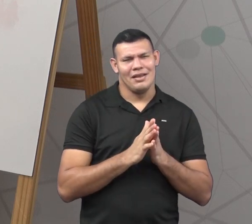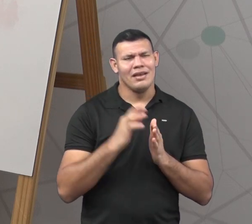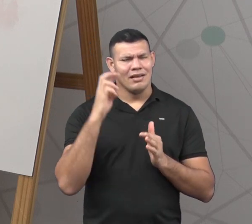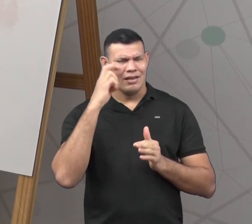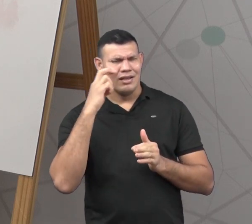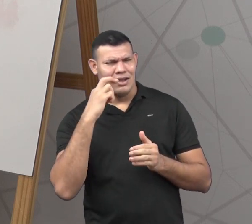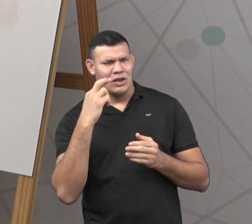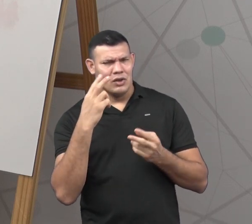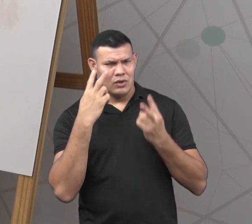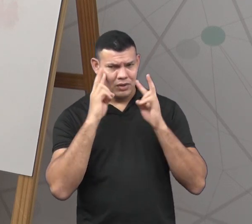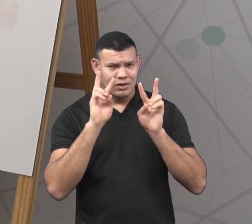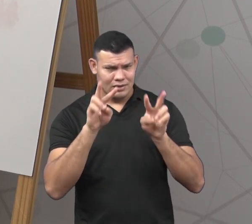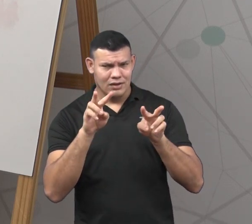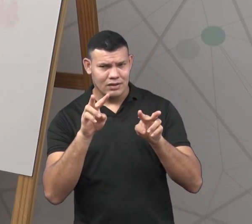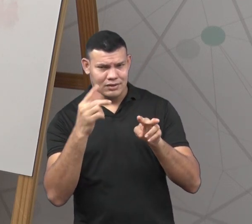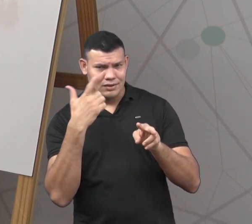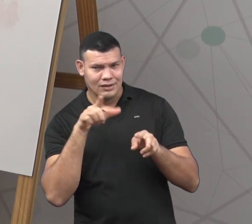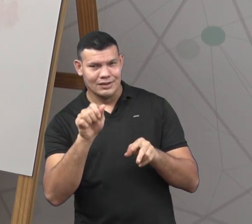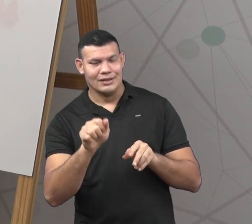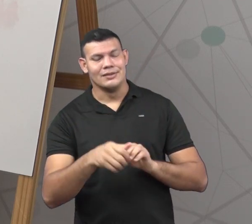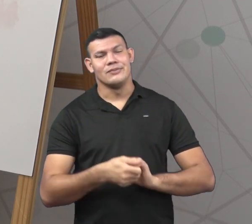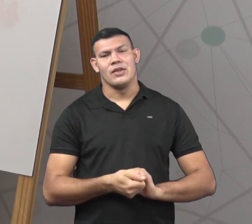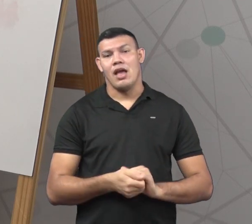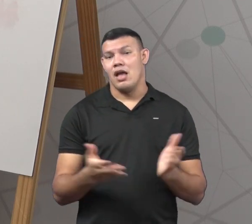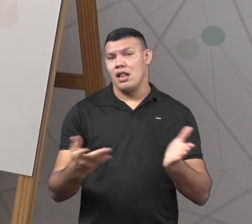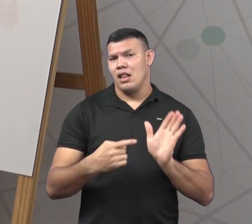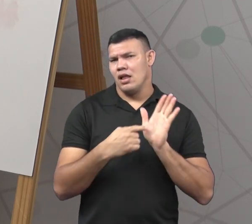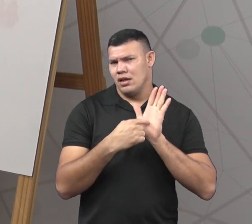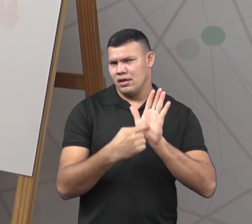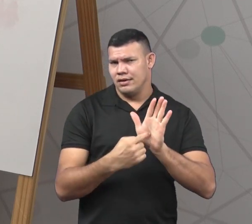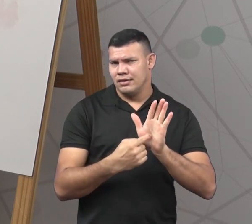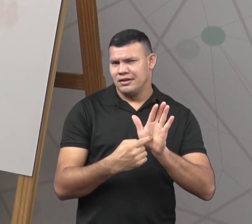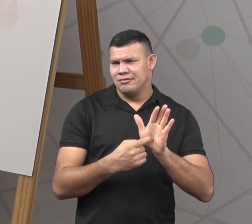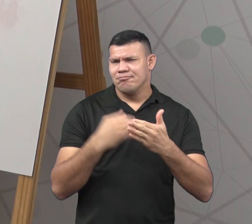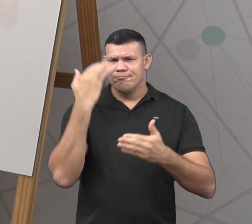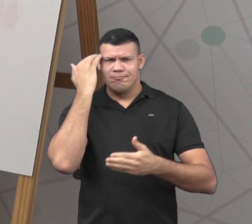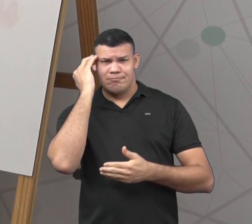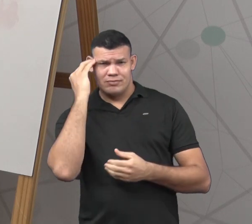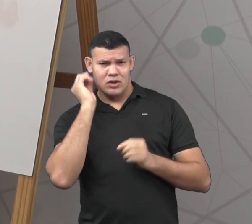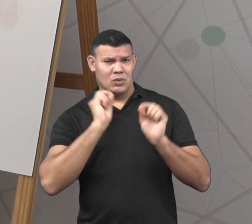vou colocar assim, ó, só vocês entenderem. Eu vou colocar